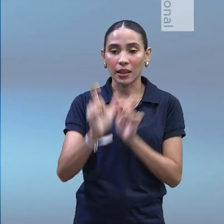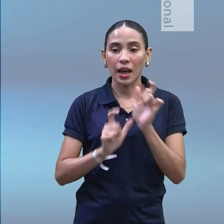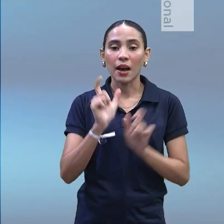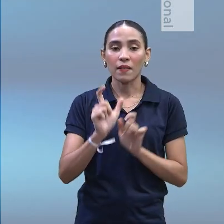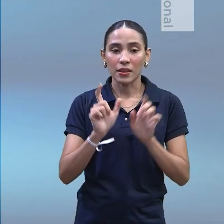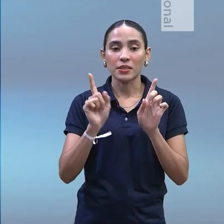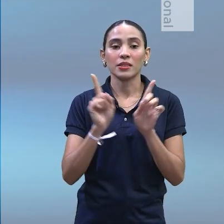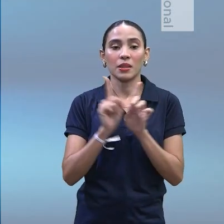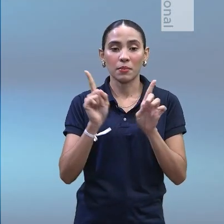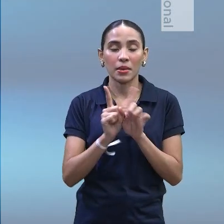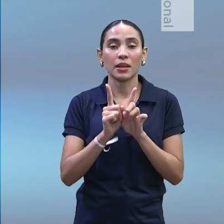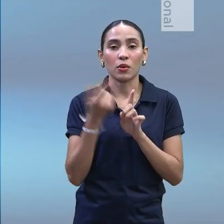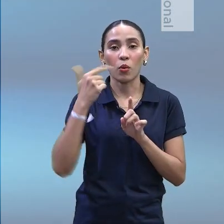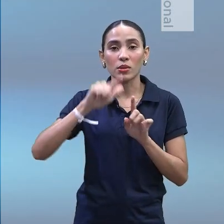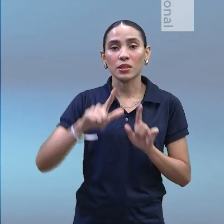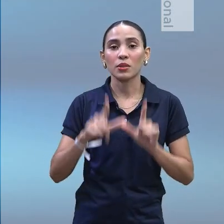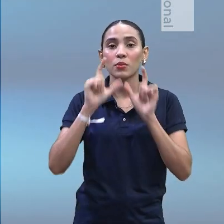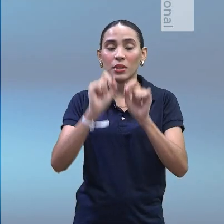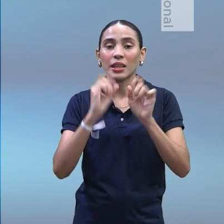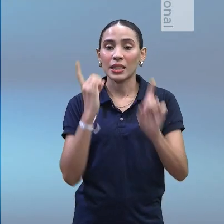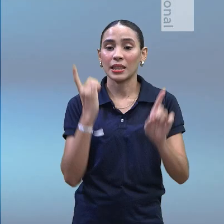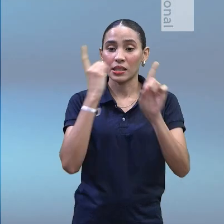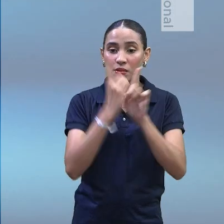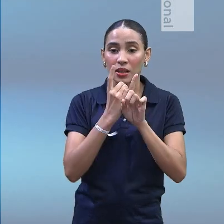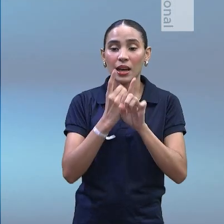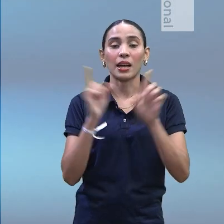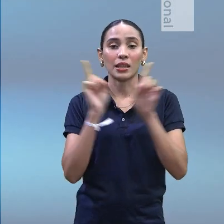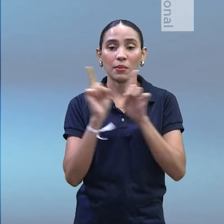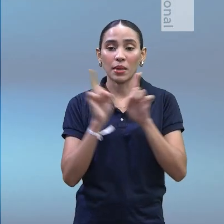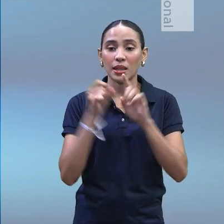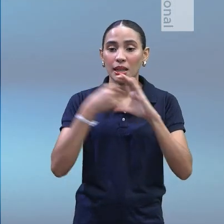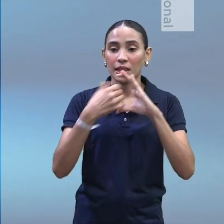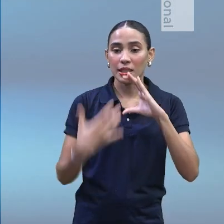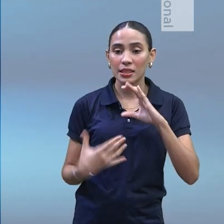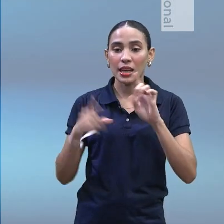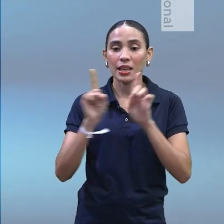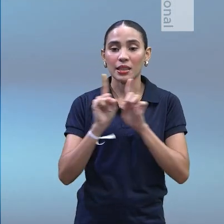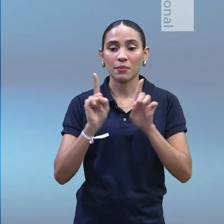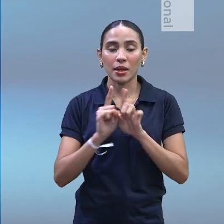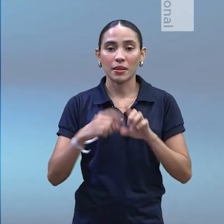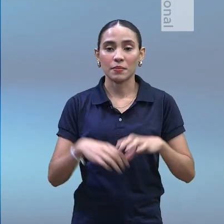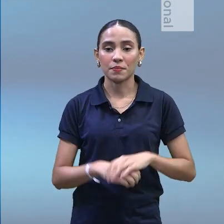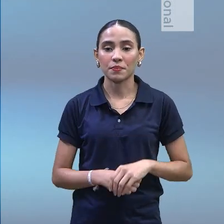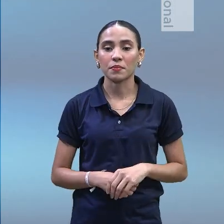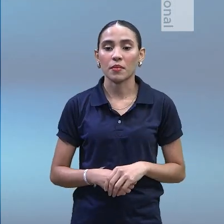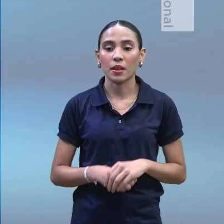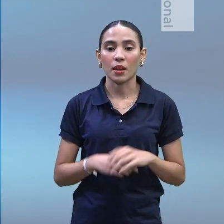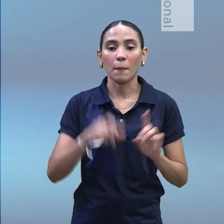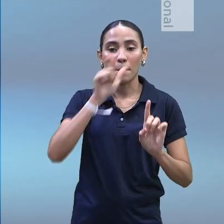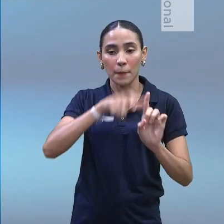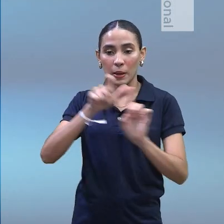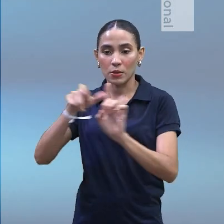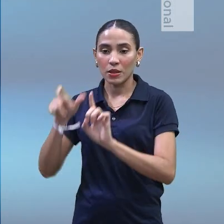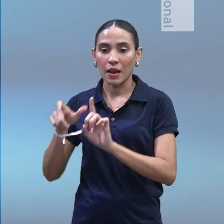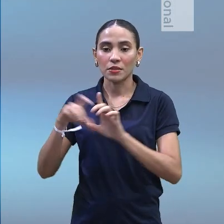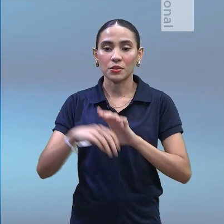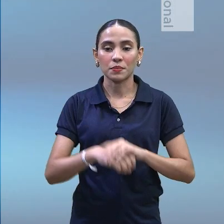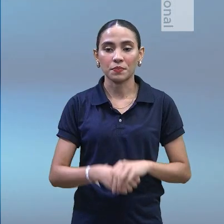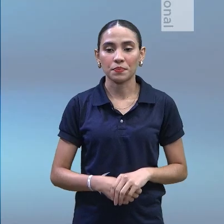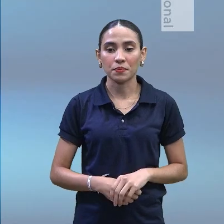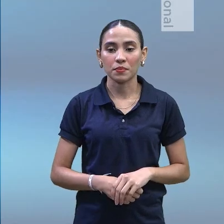né, para identificar, para caracterizar os personagens, né,